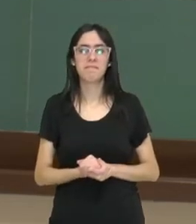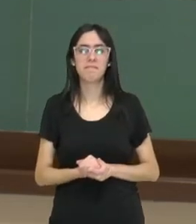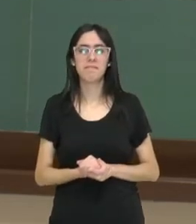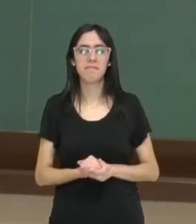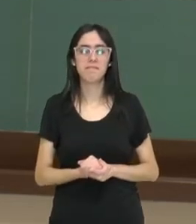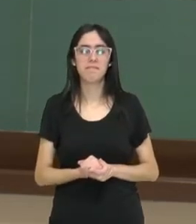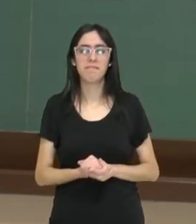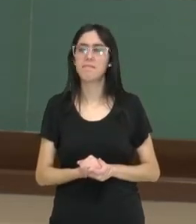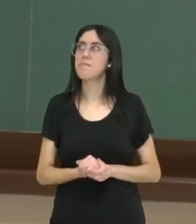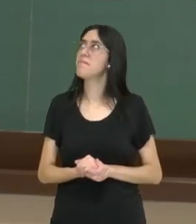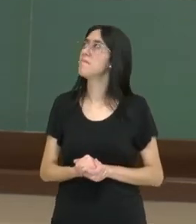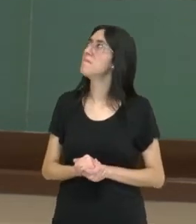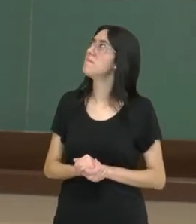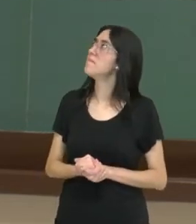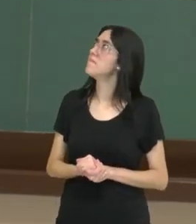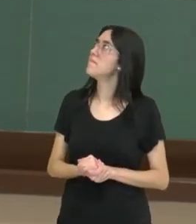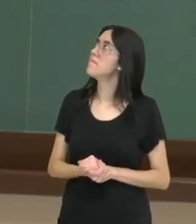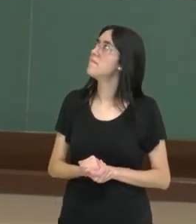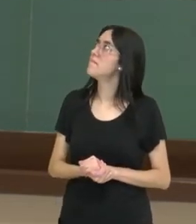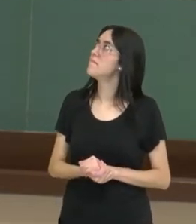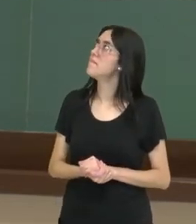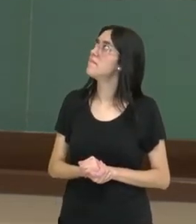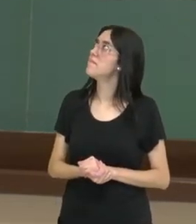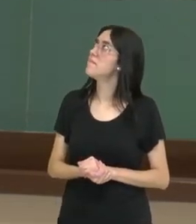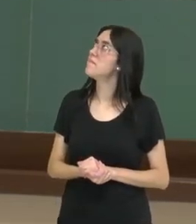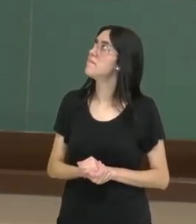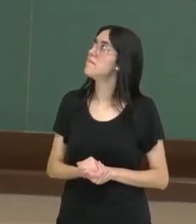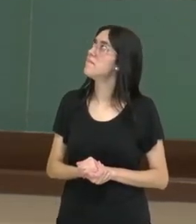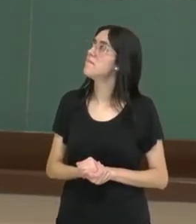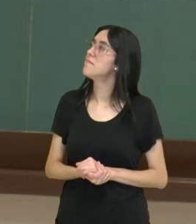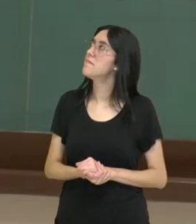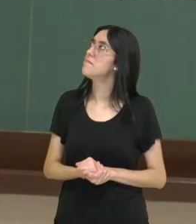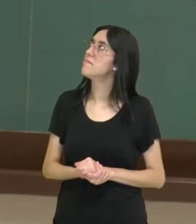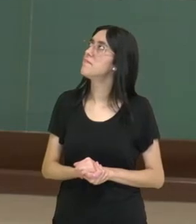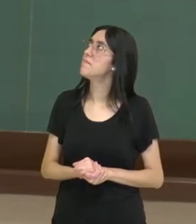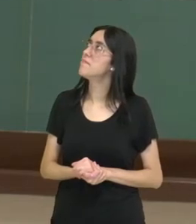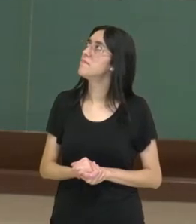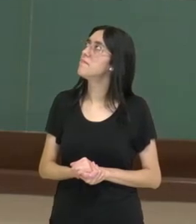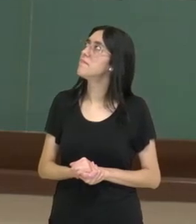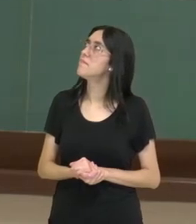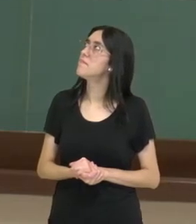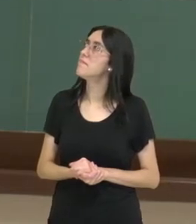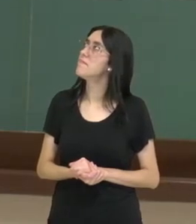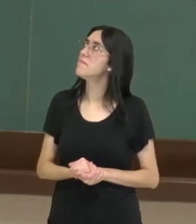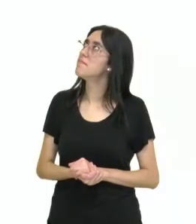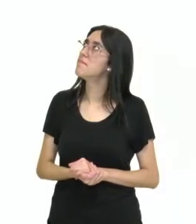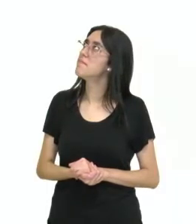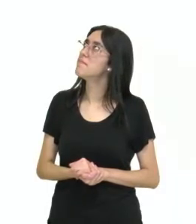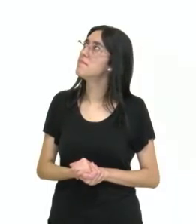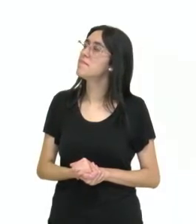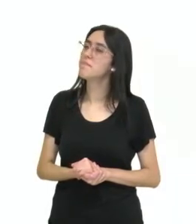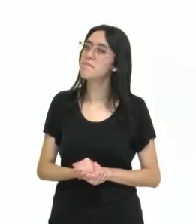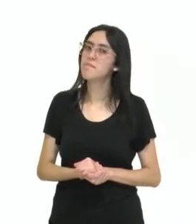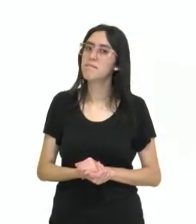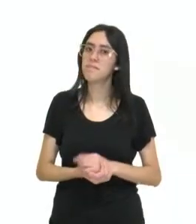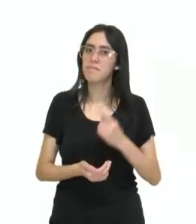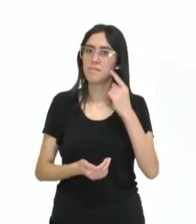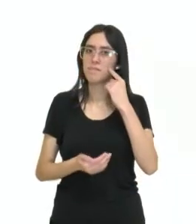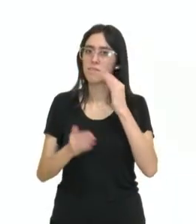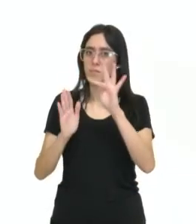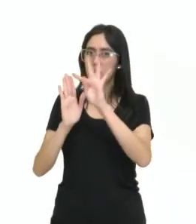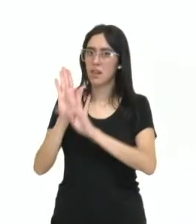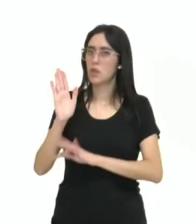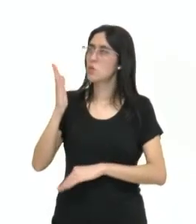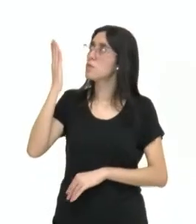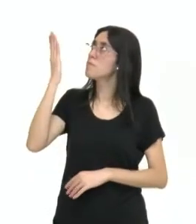Bueno, como los españoles son vistos por los alemanes, les gusta nuestra forma de vida, en especial la